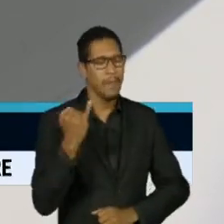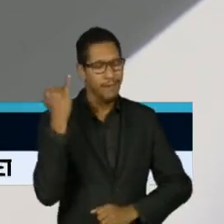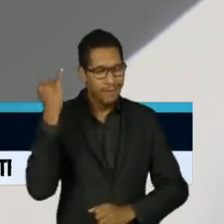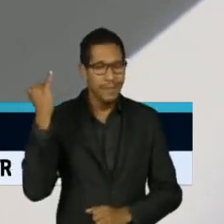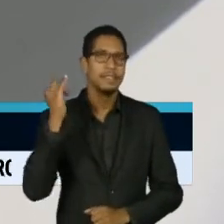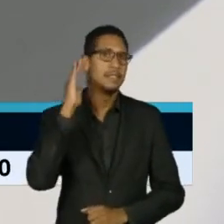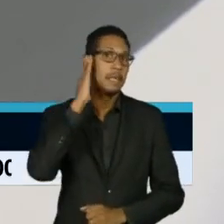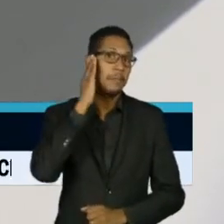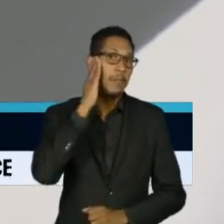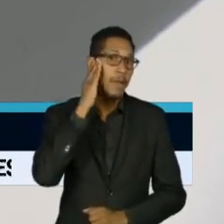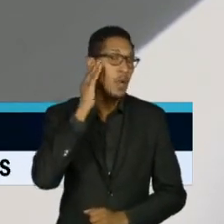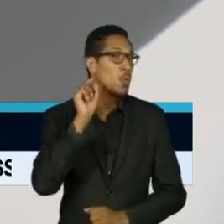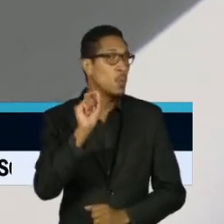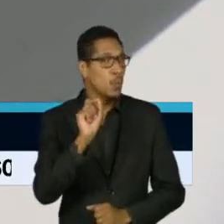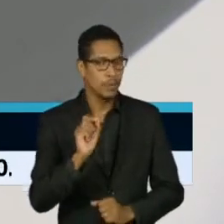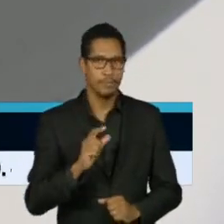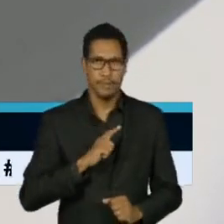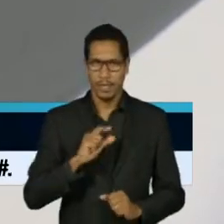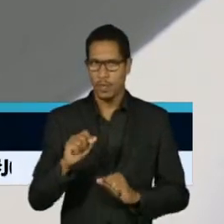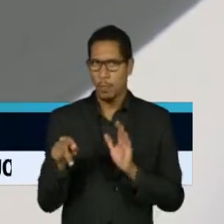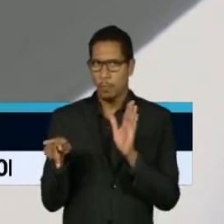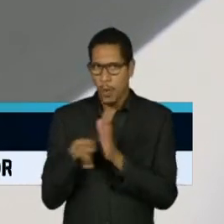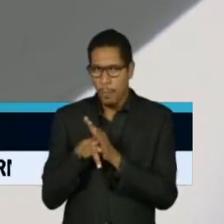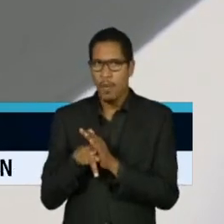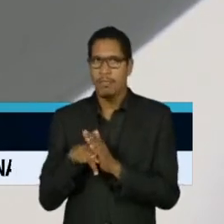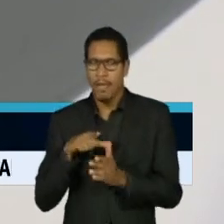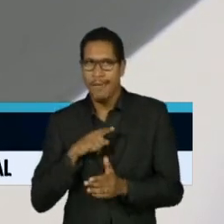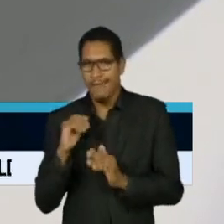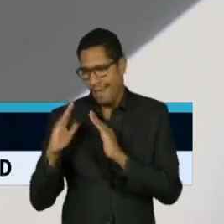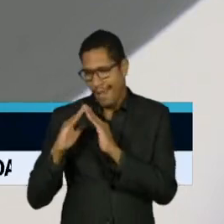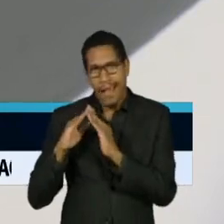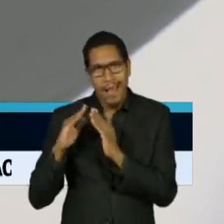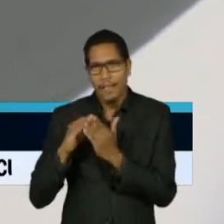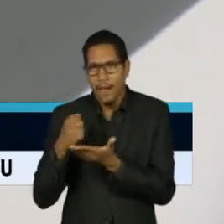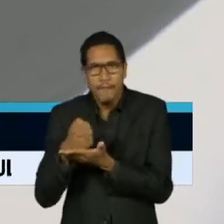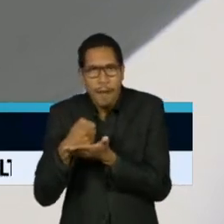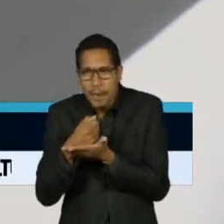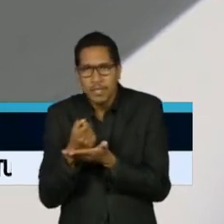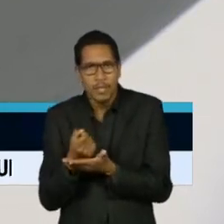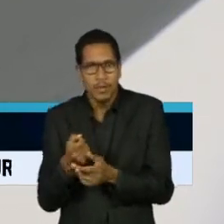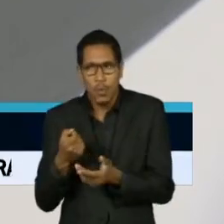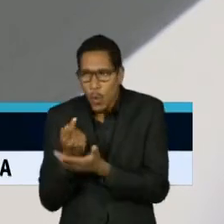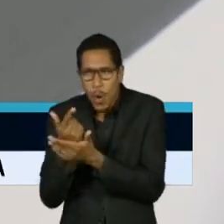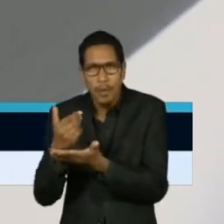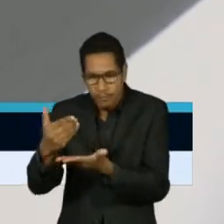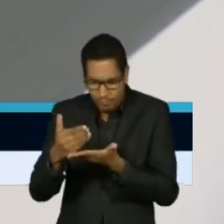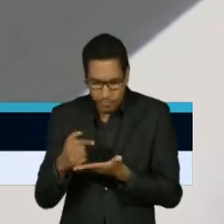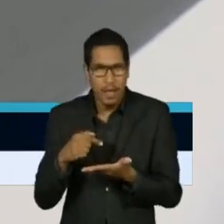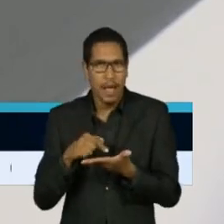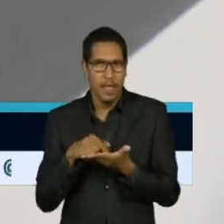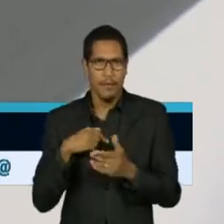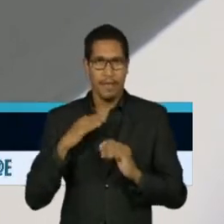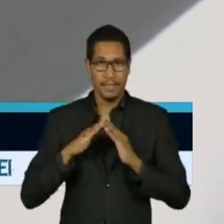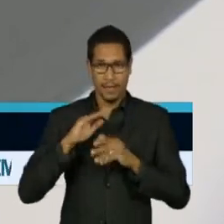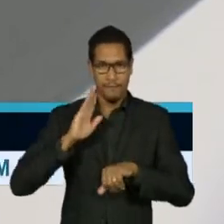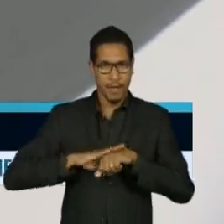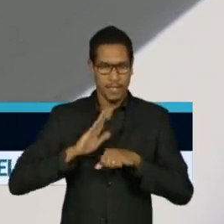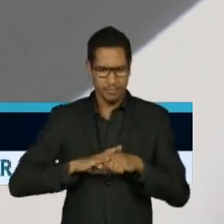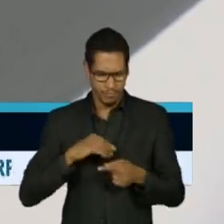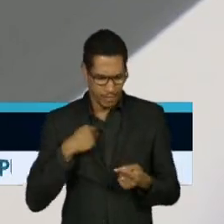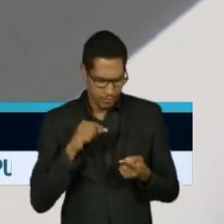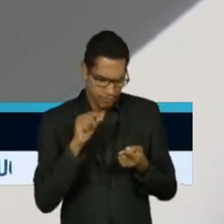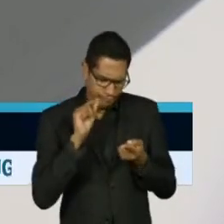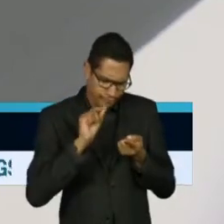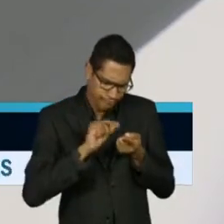também entender que esse negócio de autoteste significa o seguinte: você faz e descobre que você está positivo.